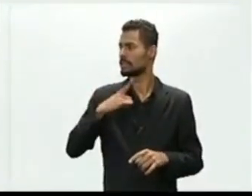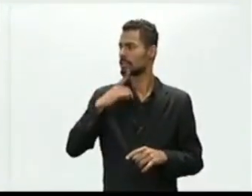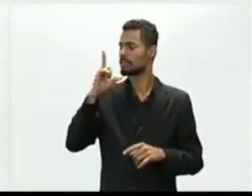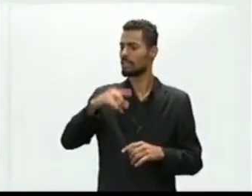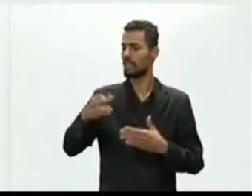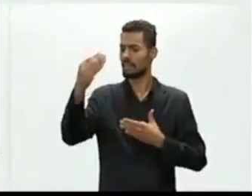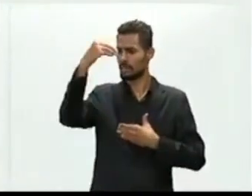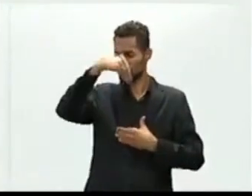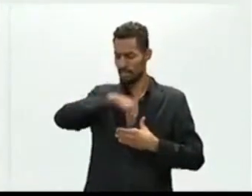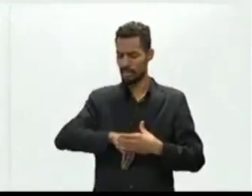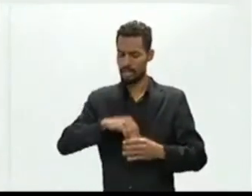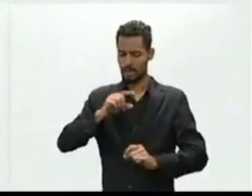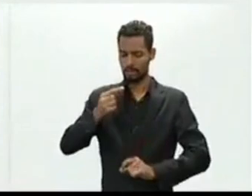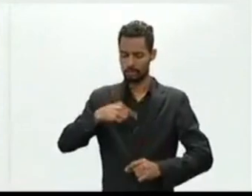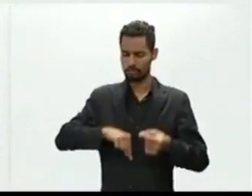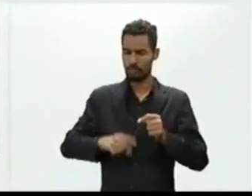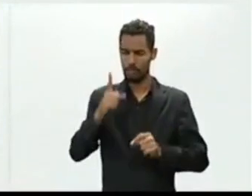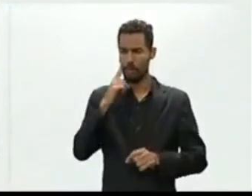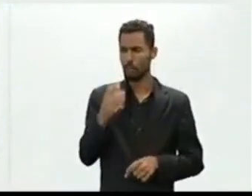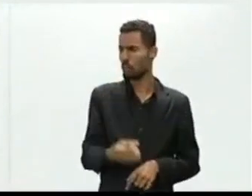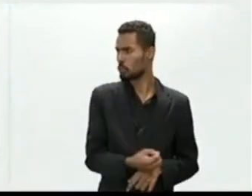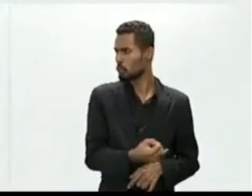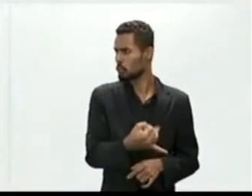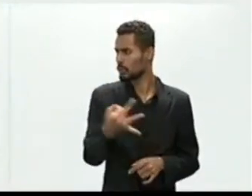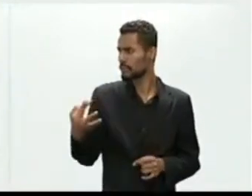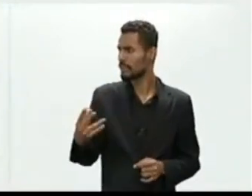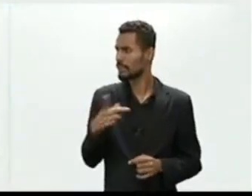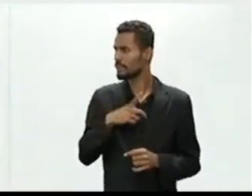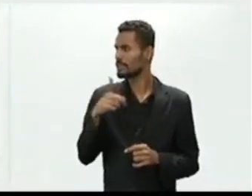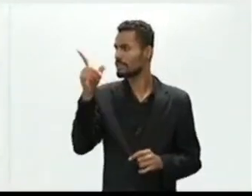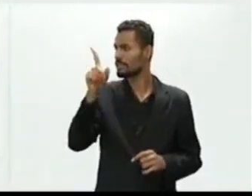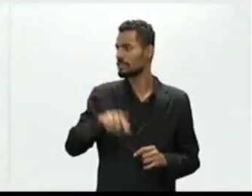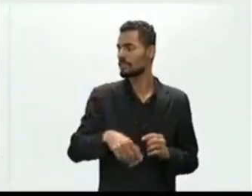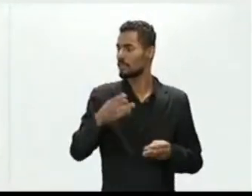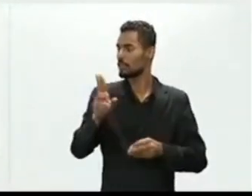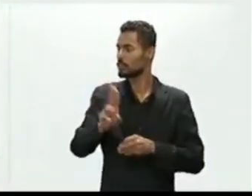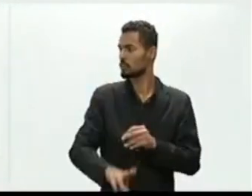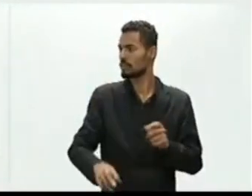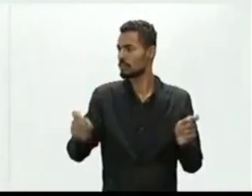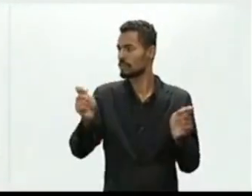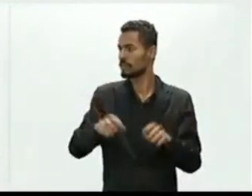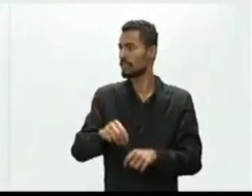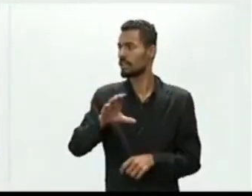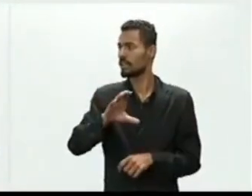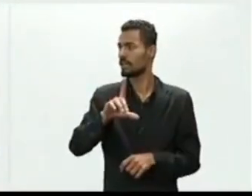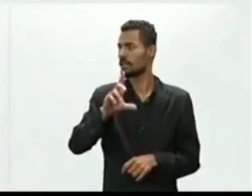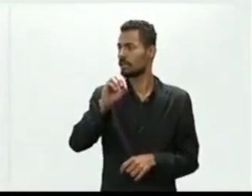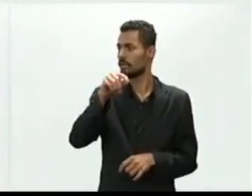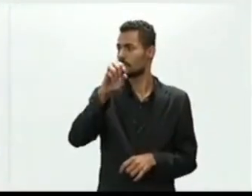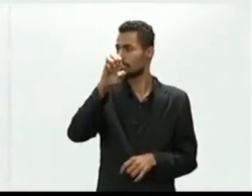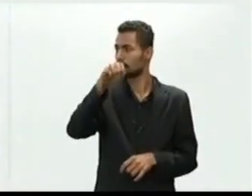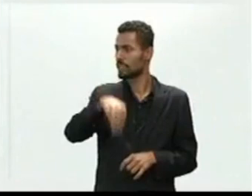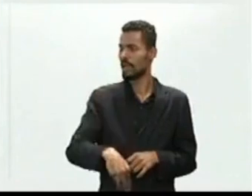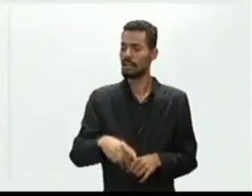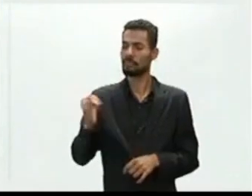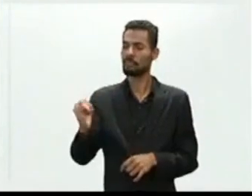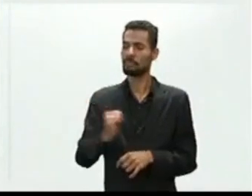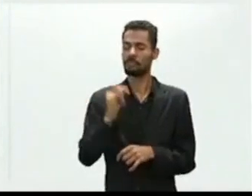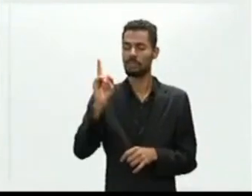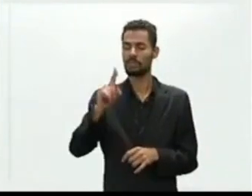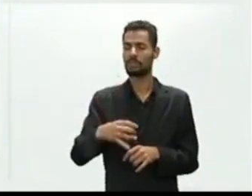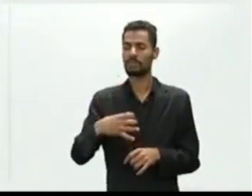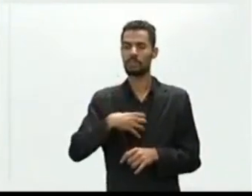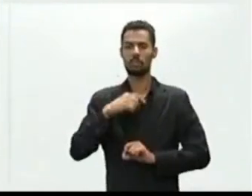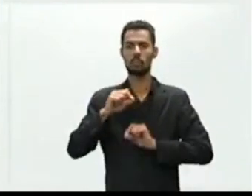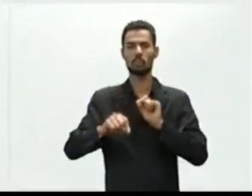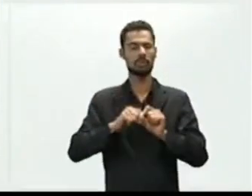um organismo ou outro para ter isso em quantidade, para poder trabalhar com eles. Então, a clonagem molecular é uma importante ferramenta usada pelos